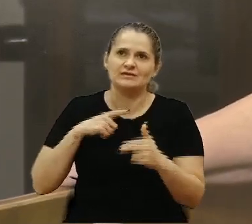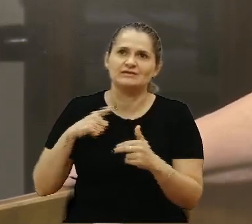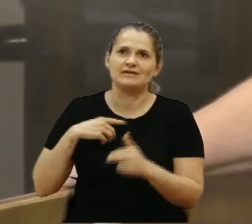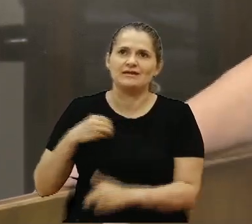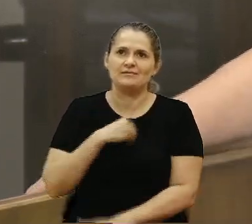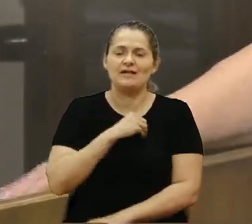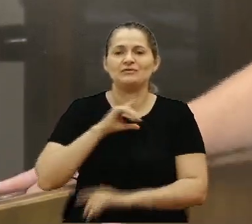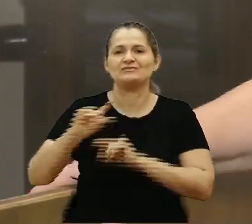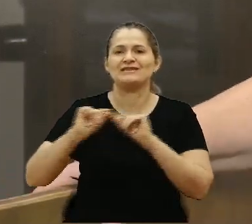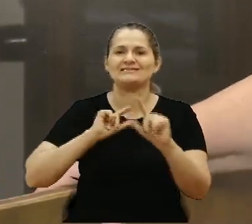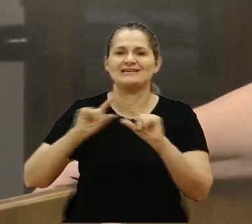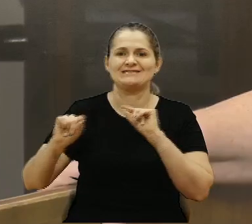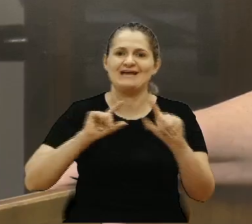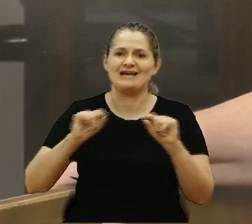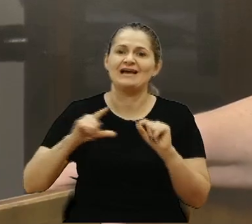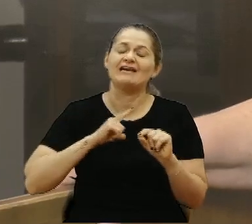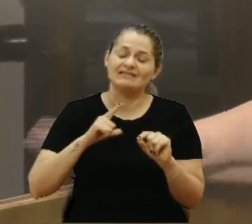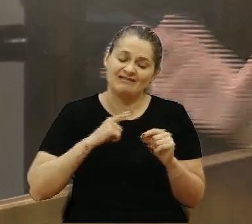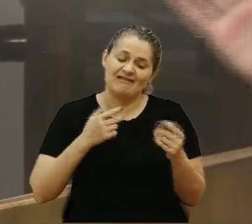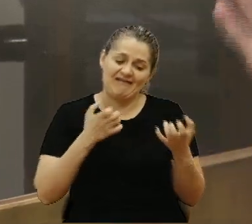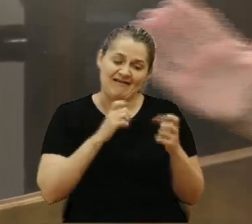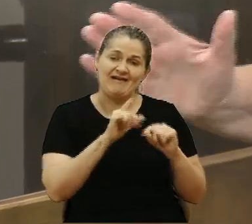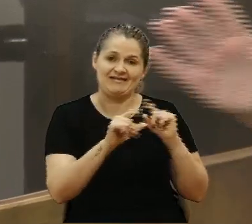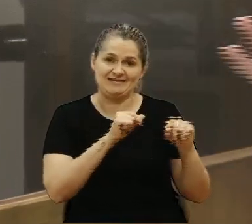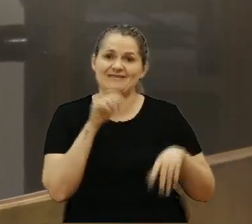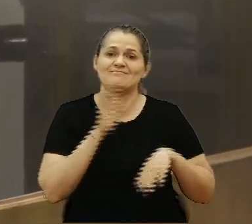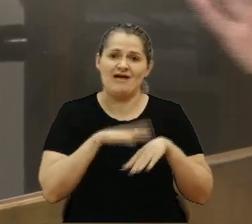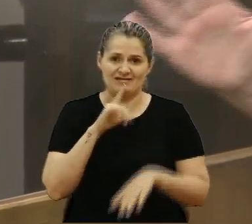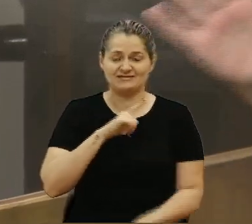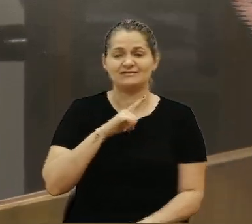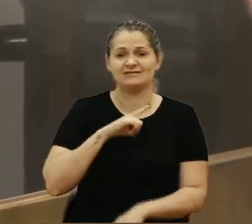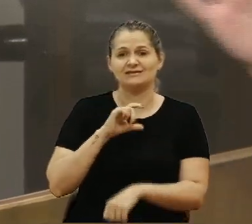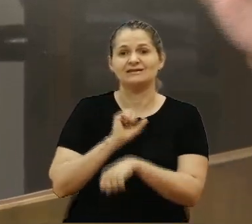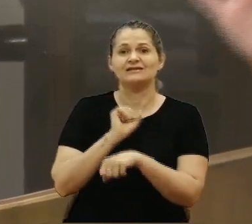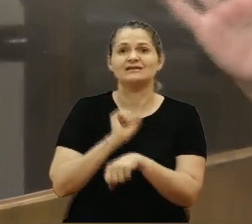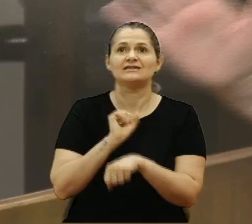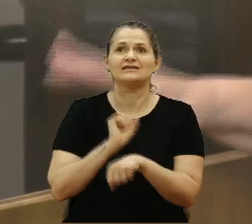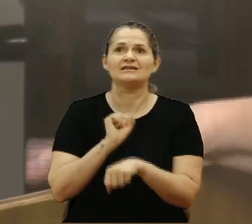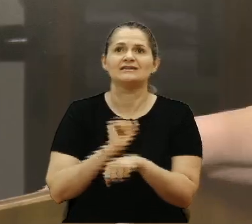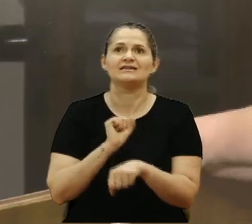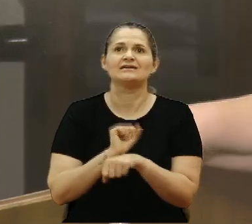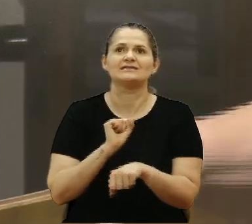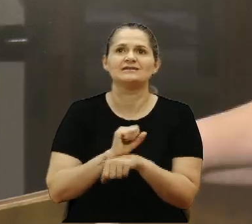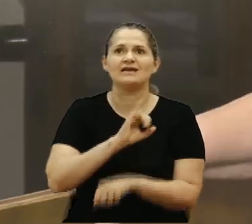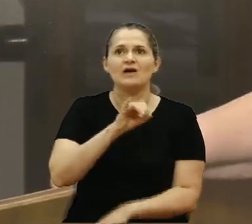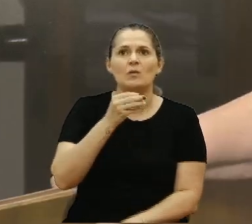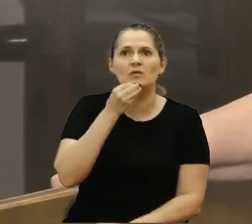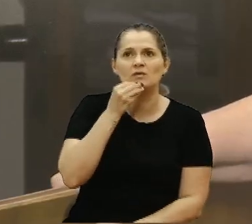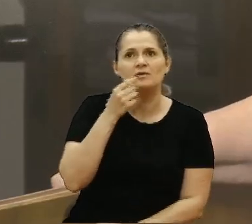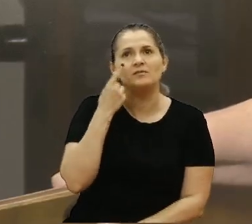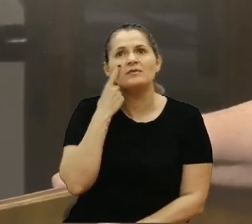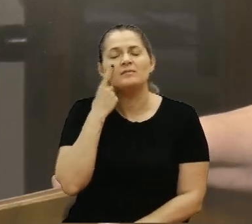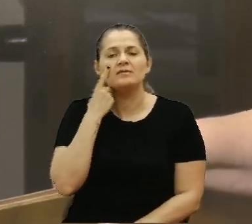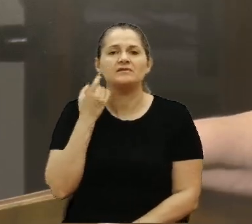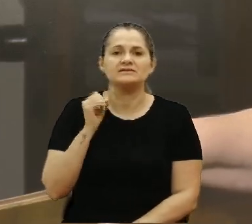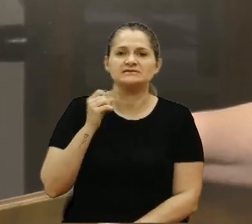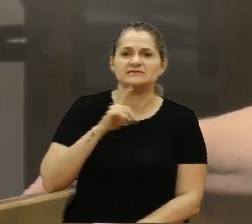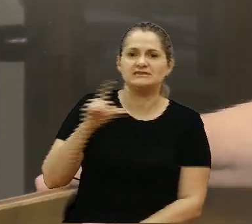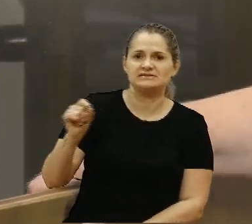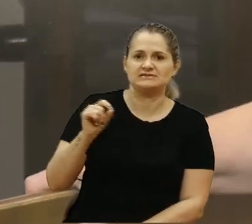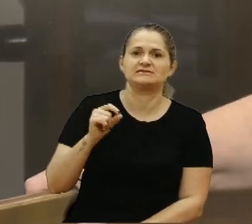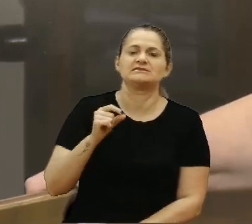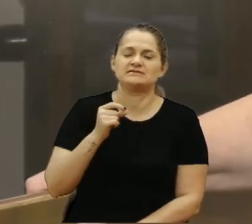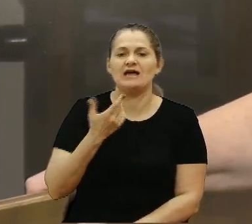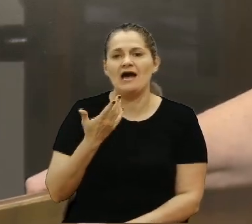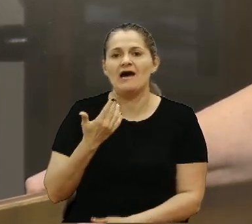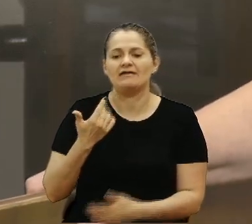que saíram e ainda temos muitos que querem sair e estão esperando essa janela de oportunidade para ver se saem do serviço público